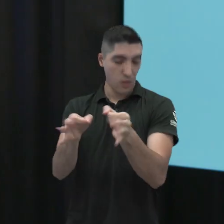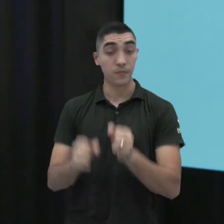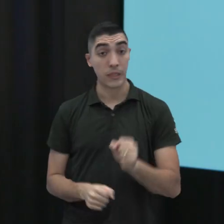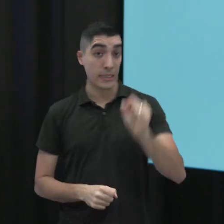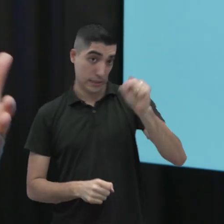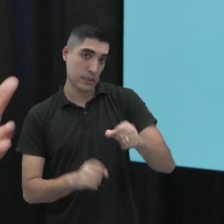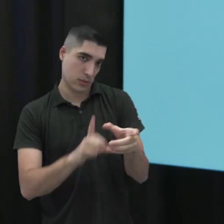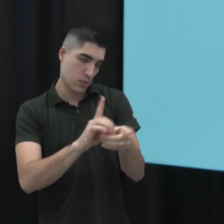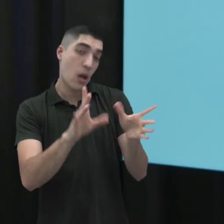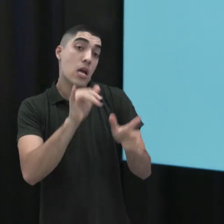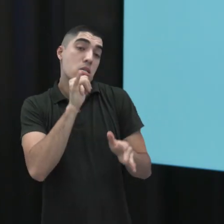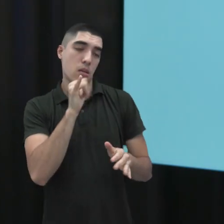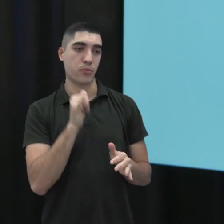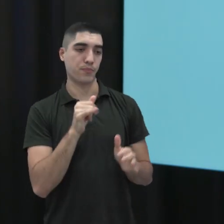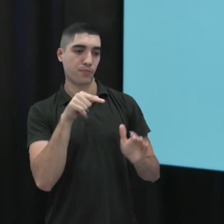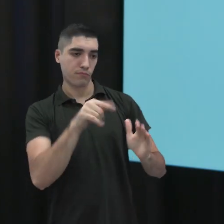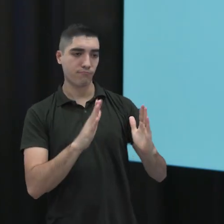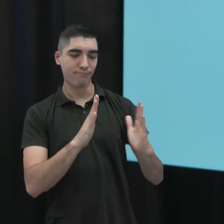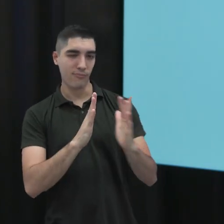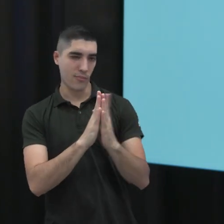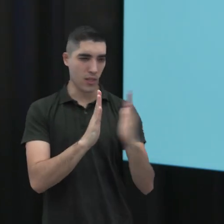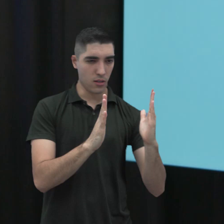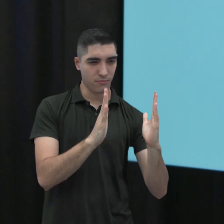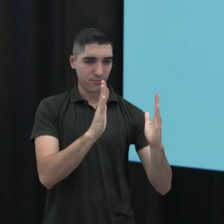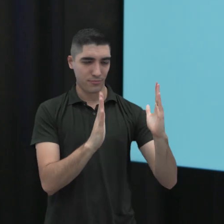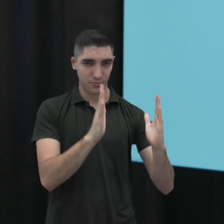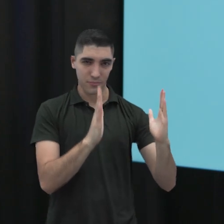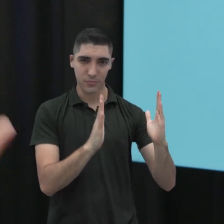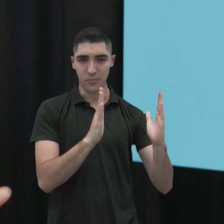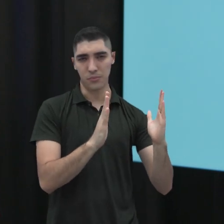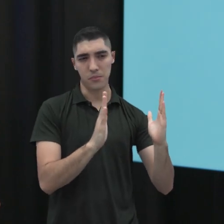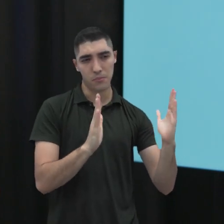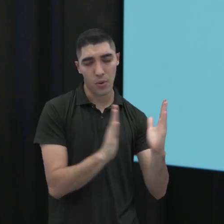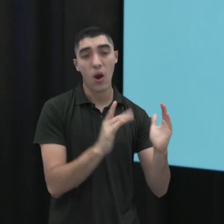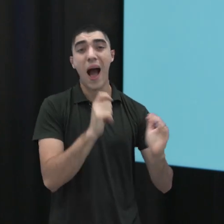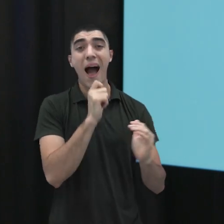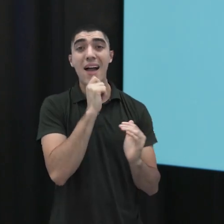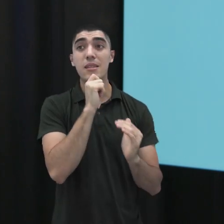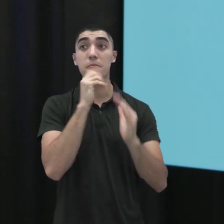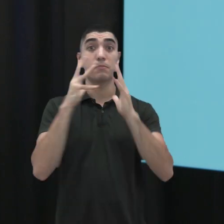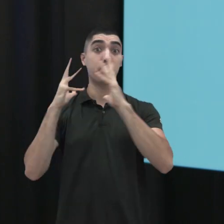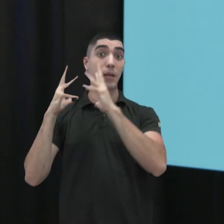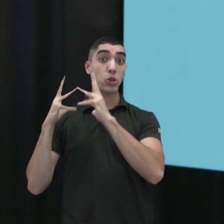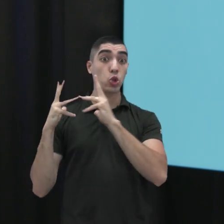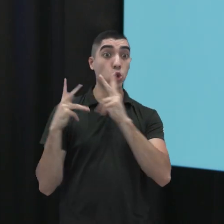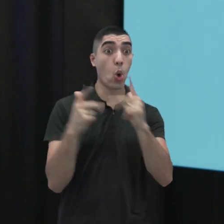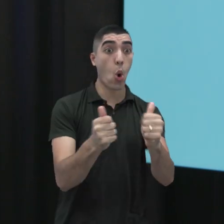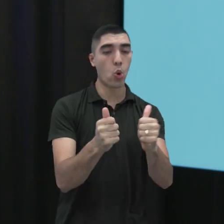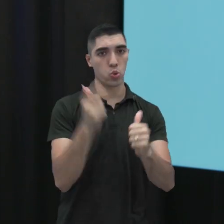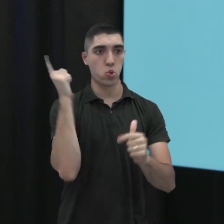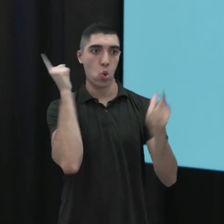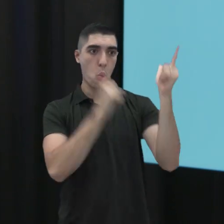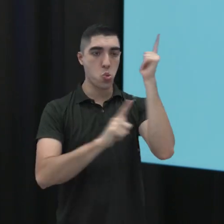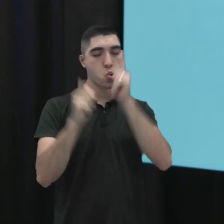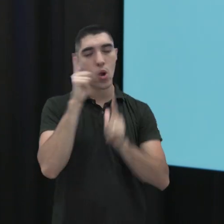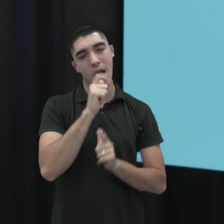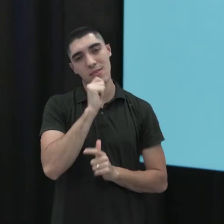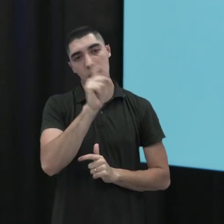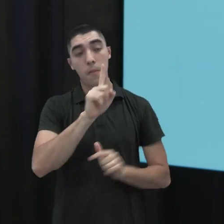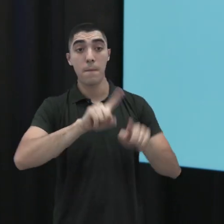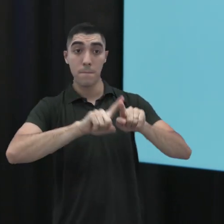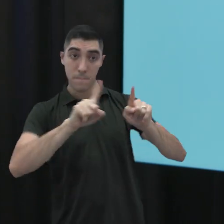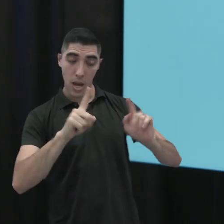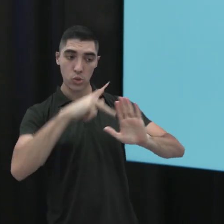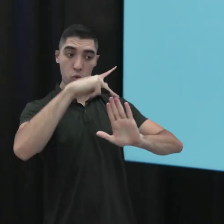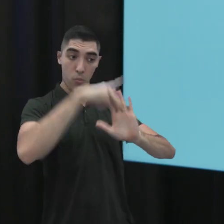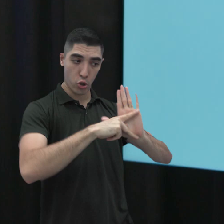que como o cobertor é curto, então não atende todas as necessidades que existem para a linguagem, né, para a área. Mas